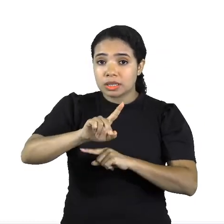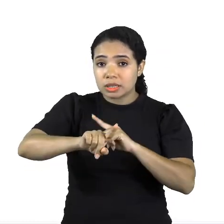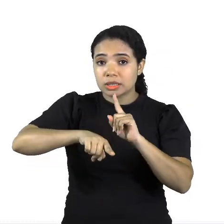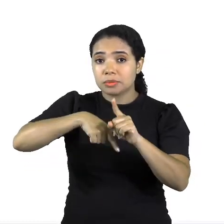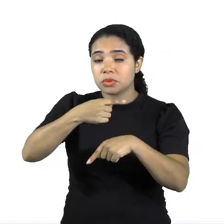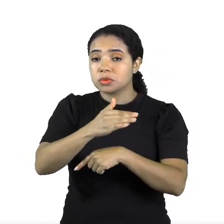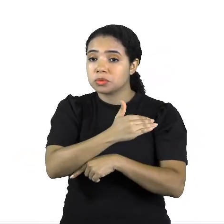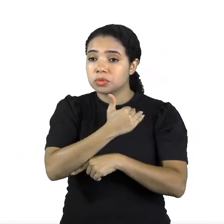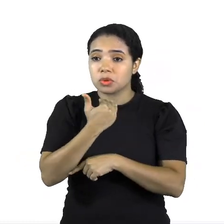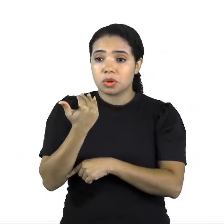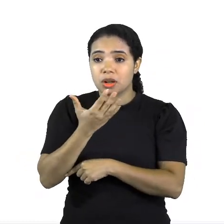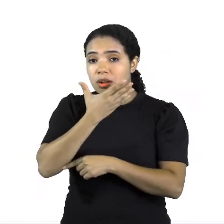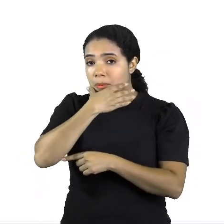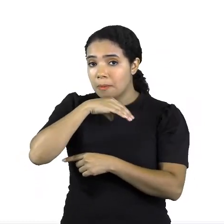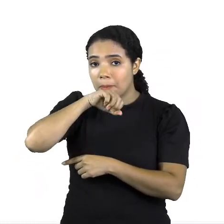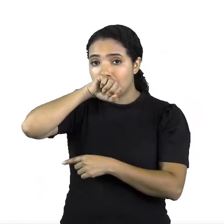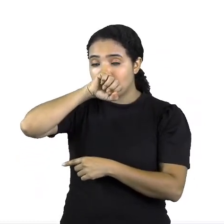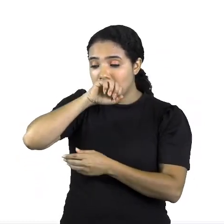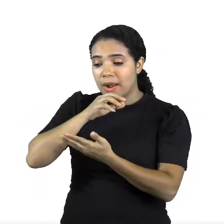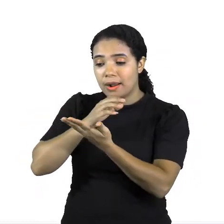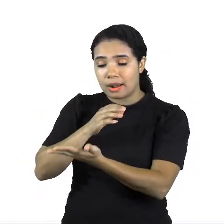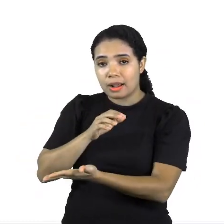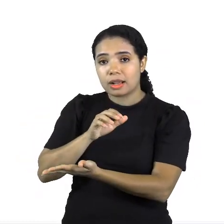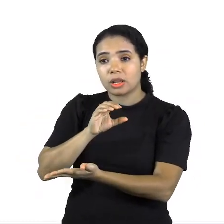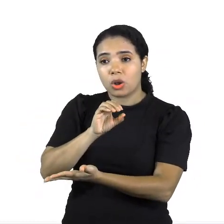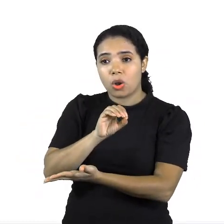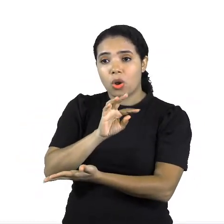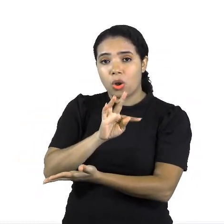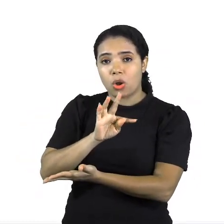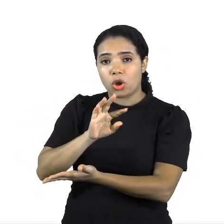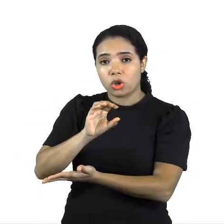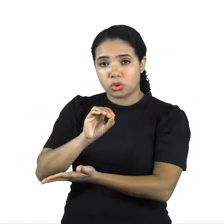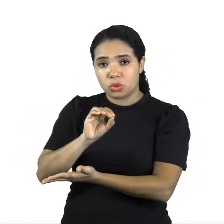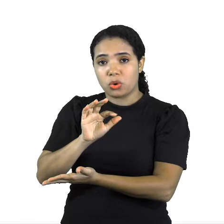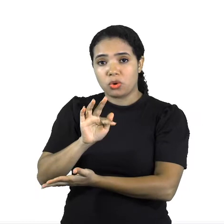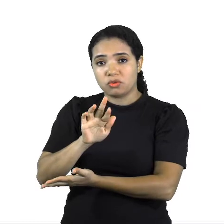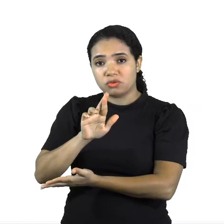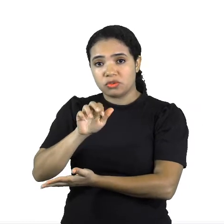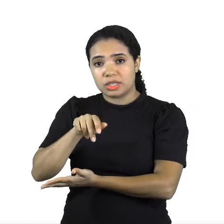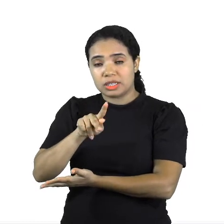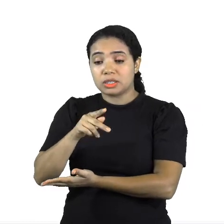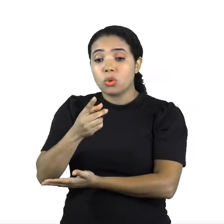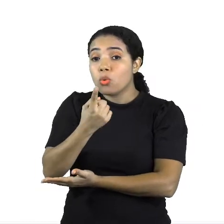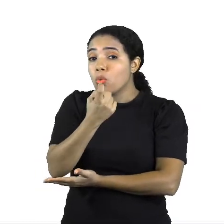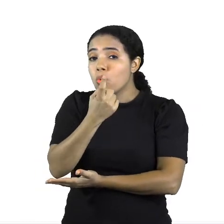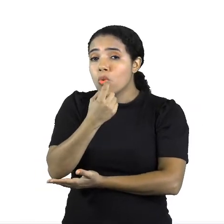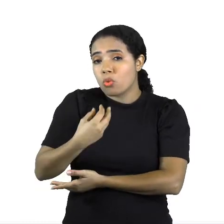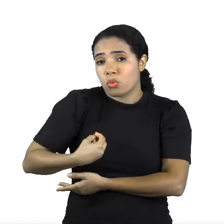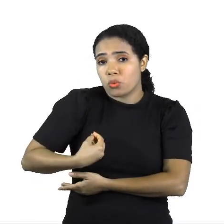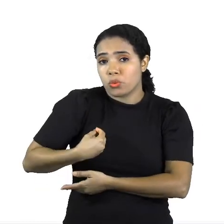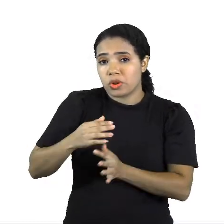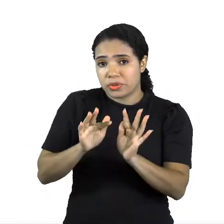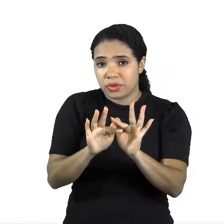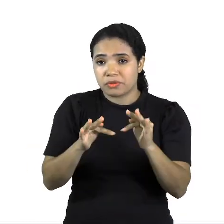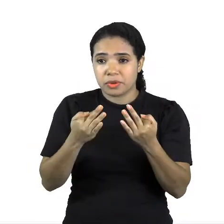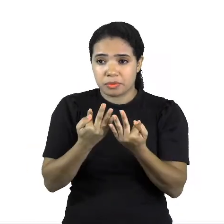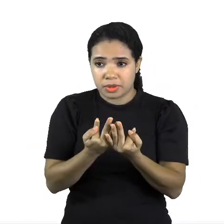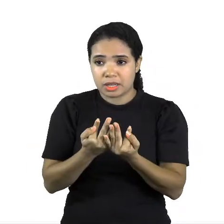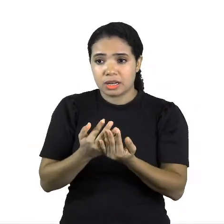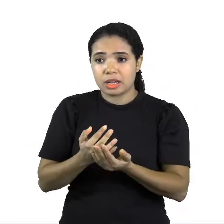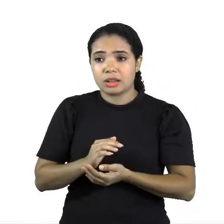morte pelo pai da menina, Otto Frank, o único sobrevivente da família, que